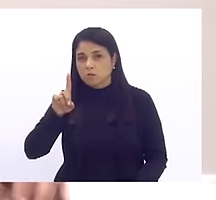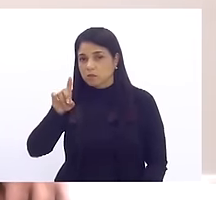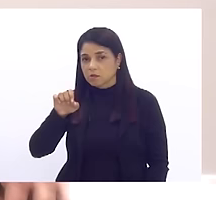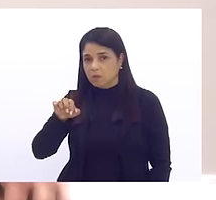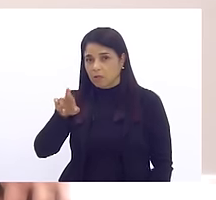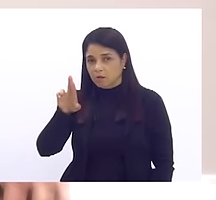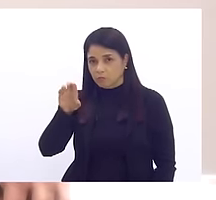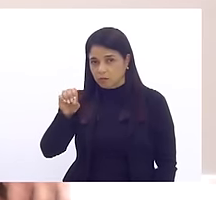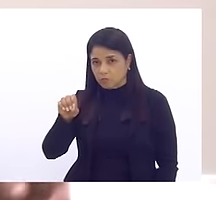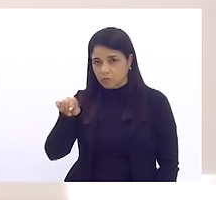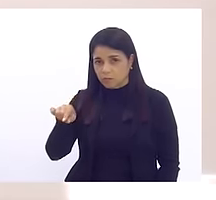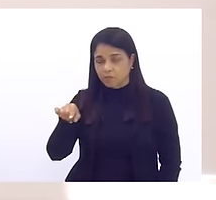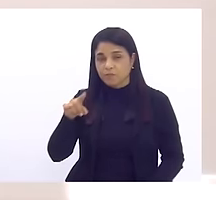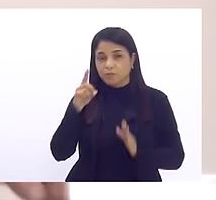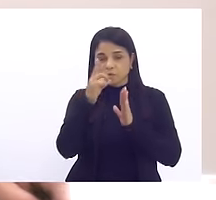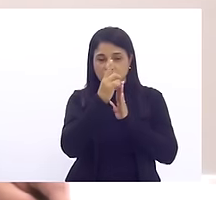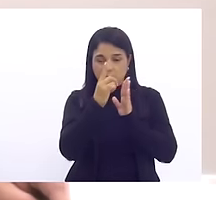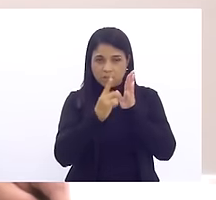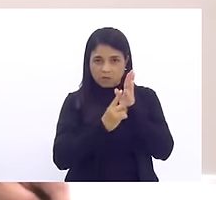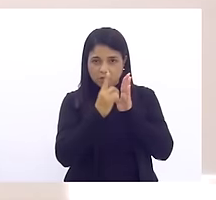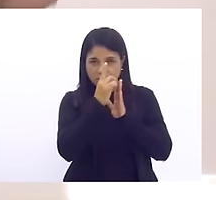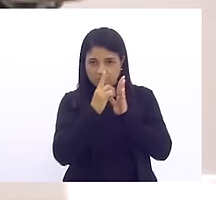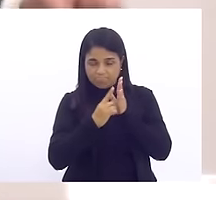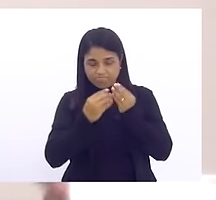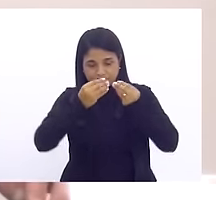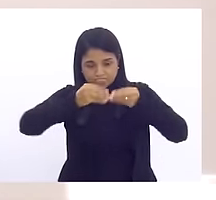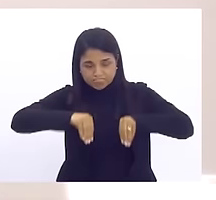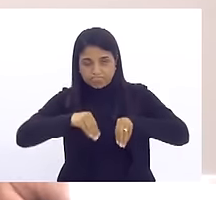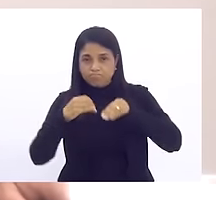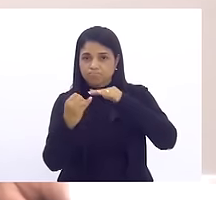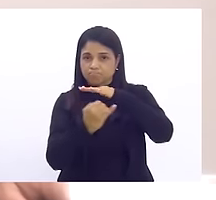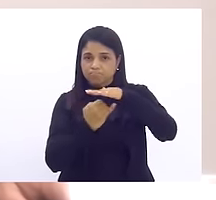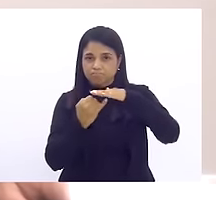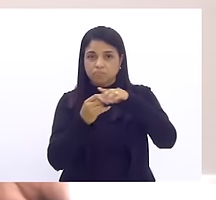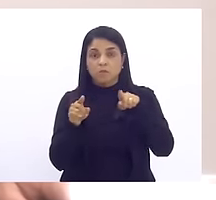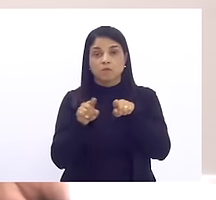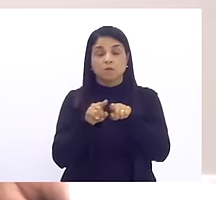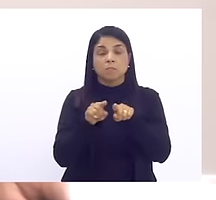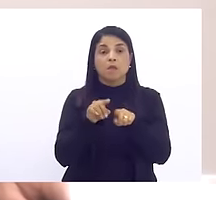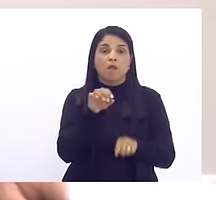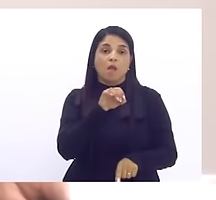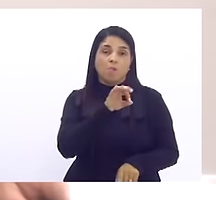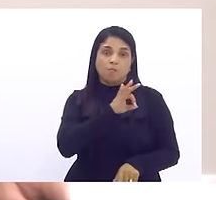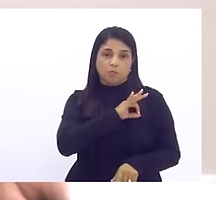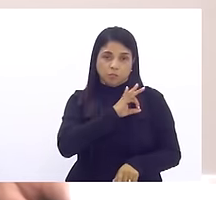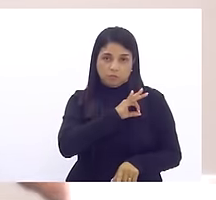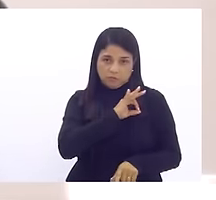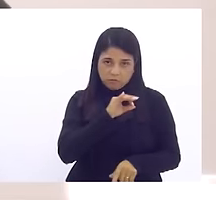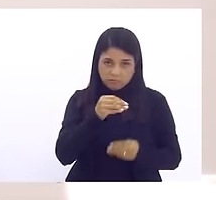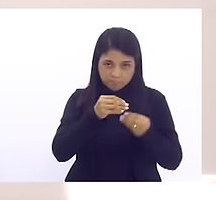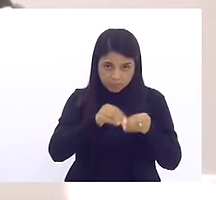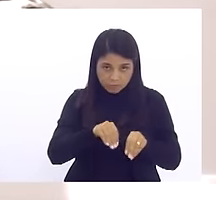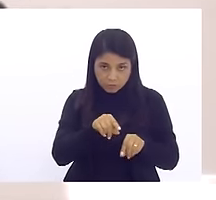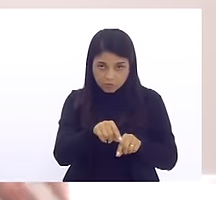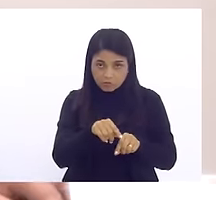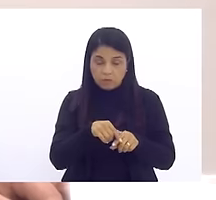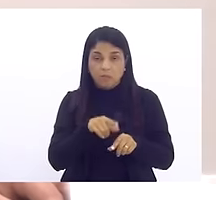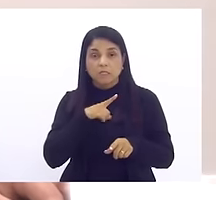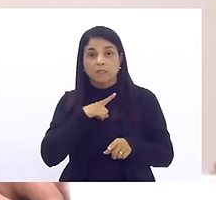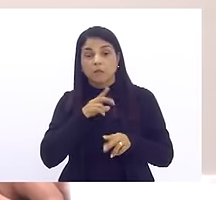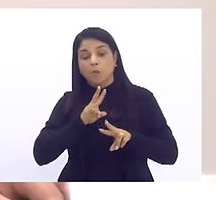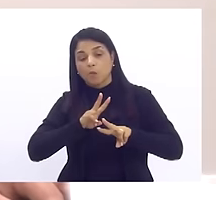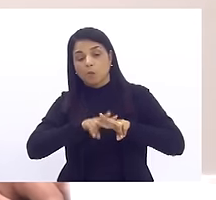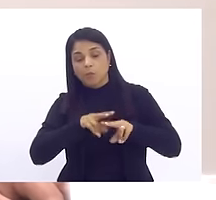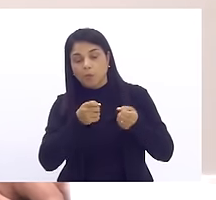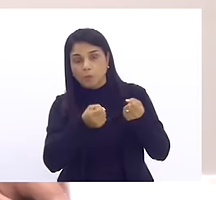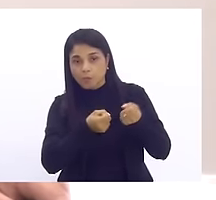Detran das instituições e a polícia também junto né porque quem tá lá quem tem um carro preso